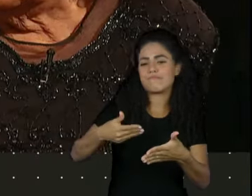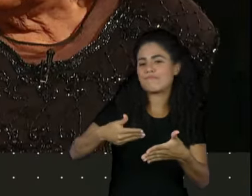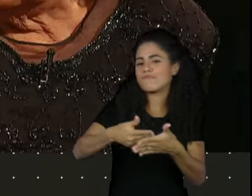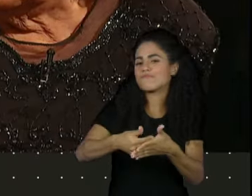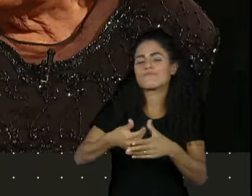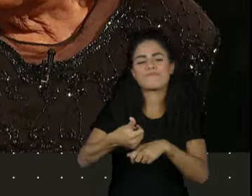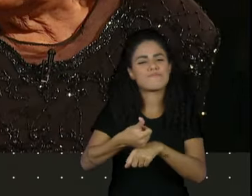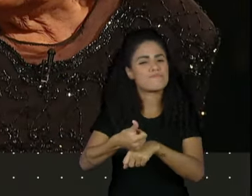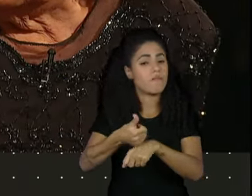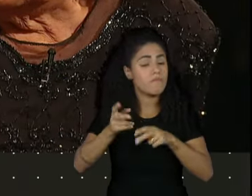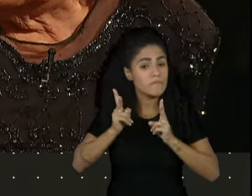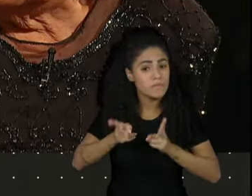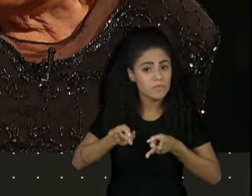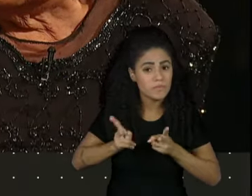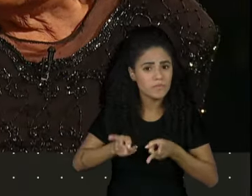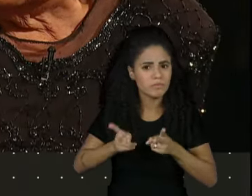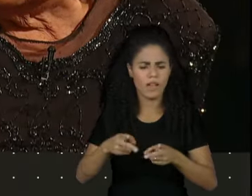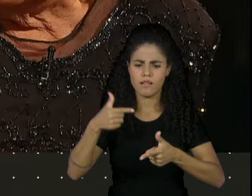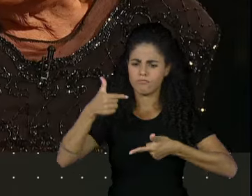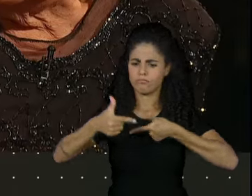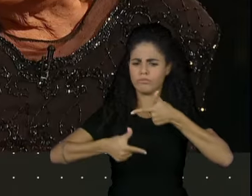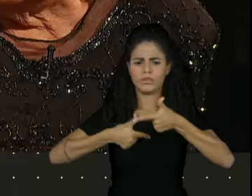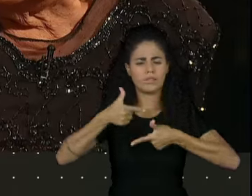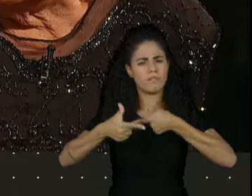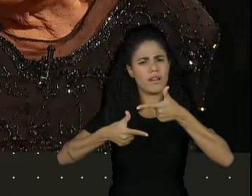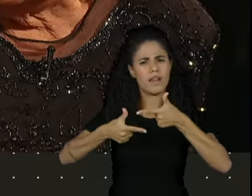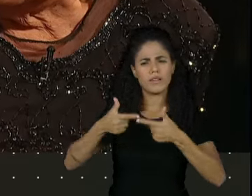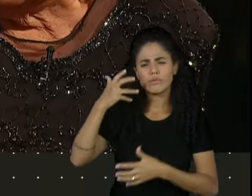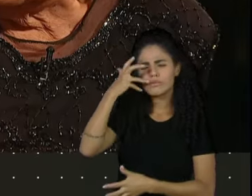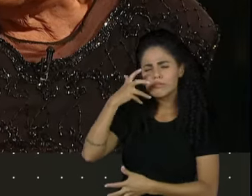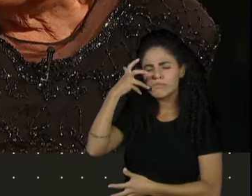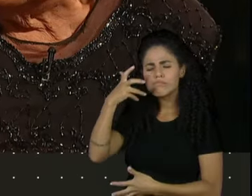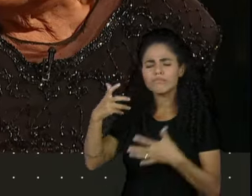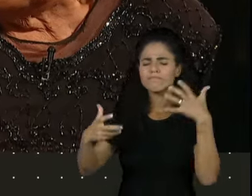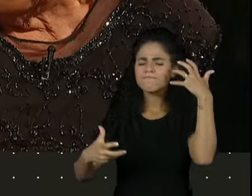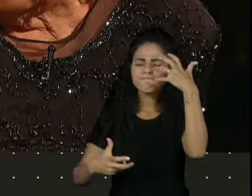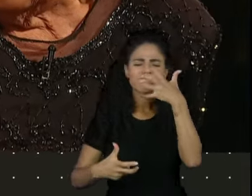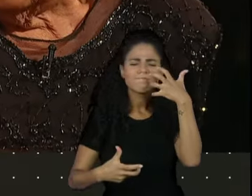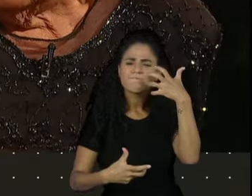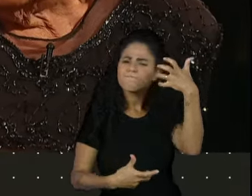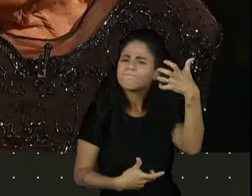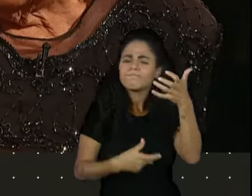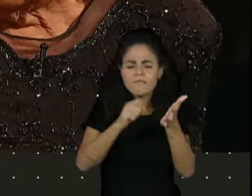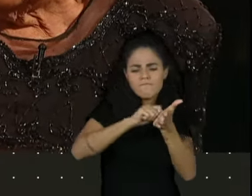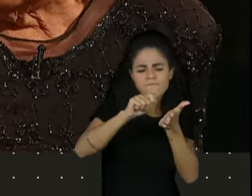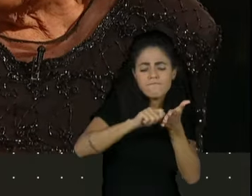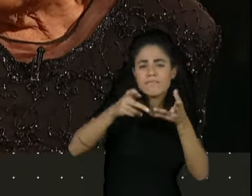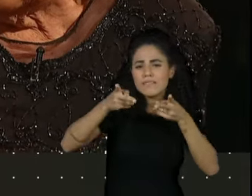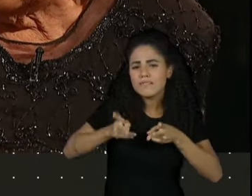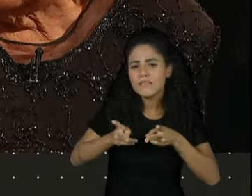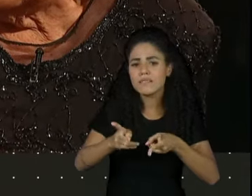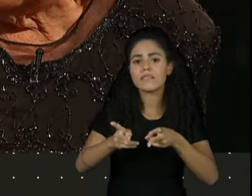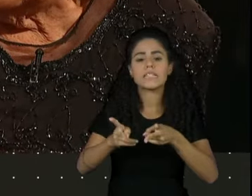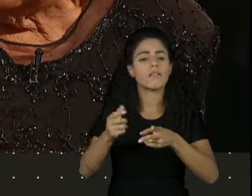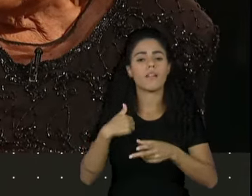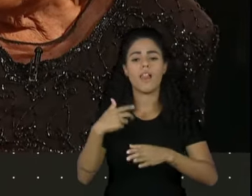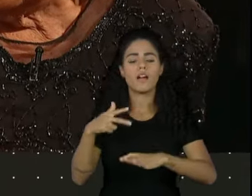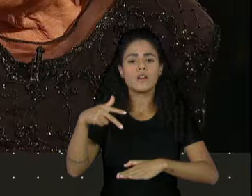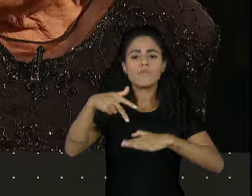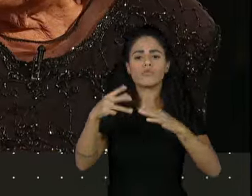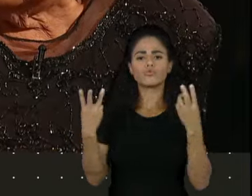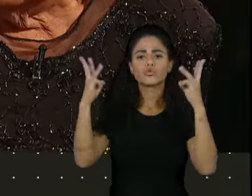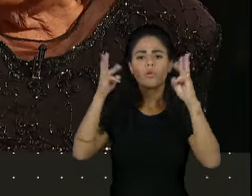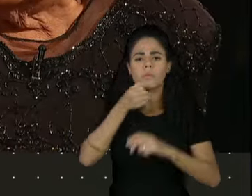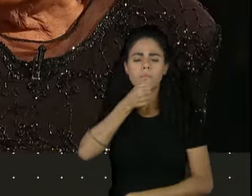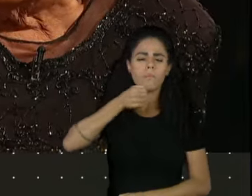Ao trabalho dela de cantora, de intérprete. Ela, por exemplo, ela se recusa a subir no palco, fazer um show sem decorar